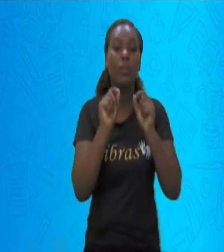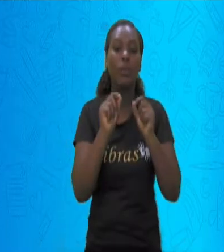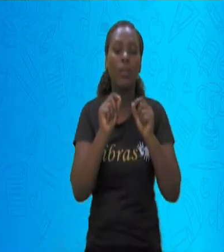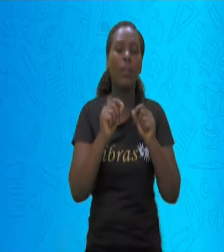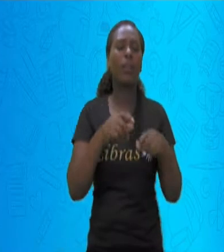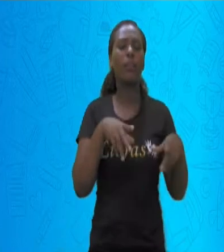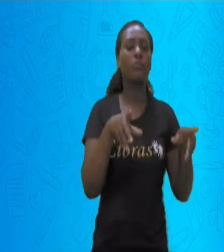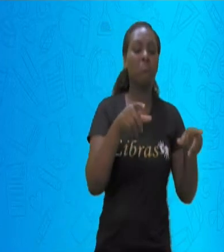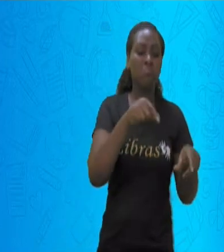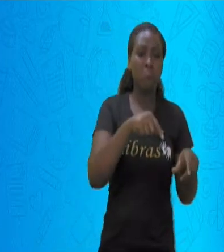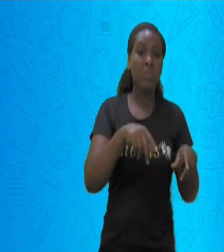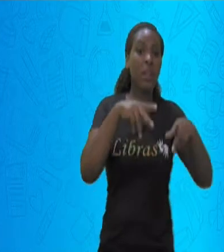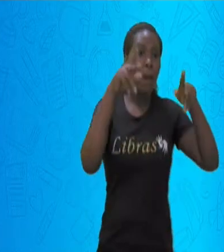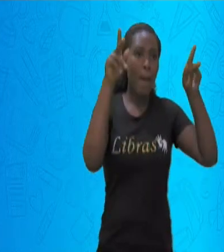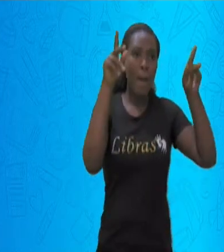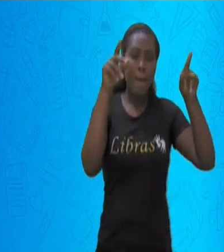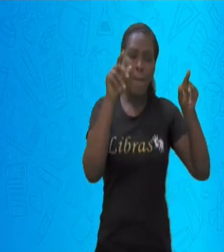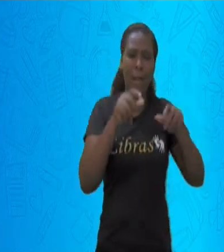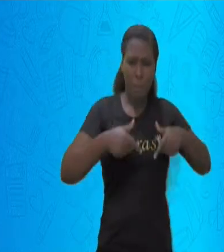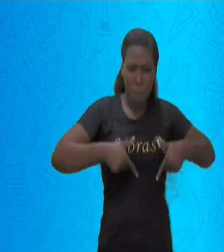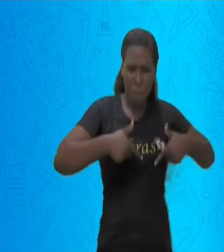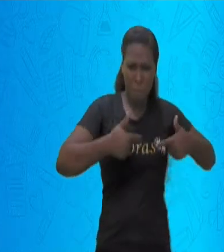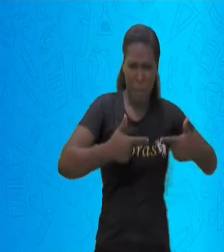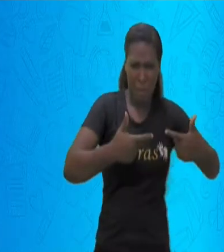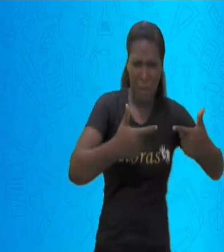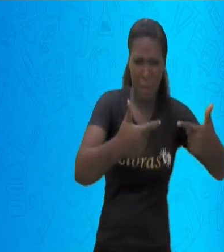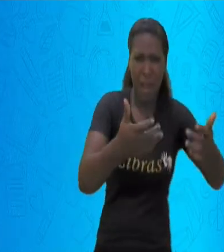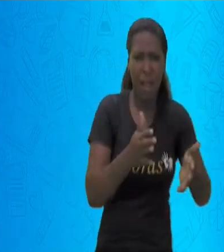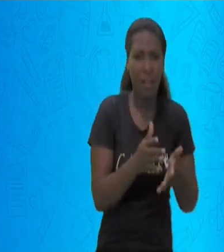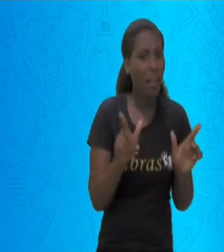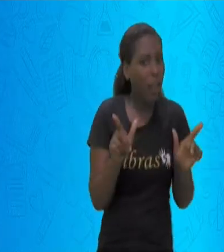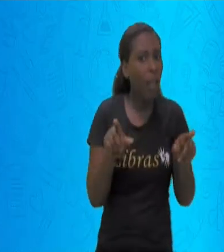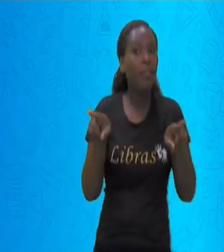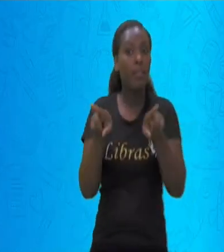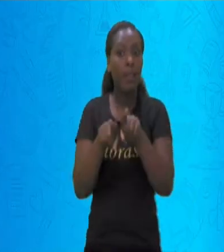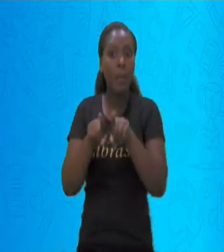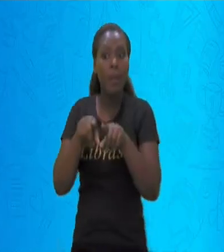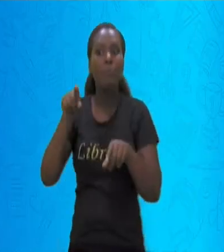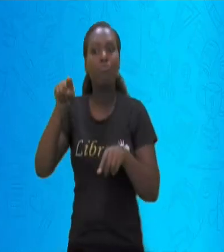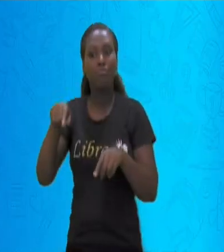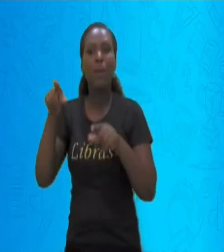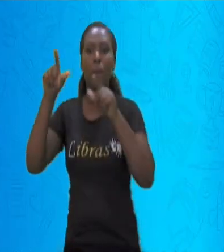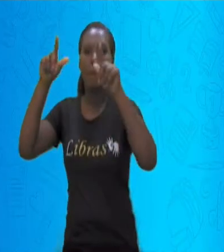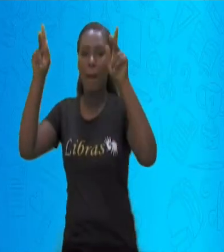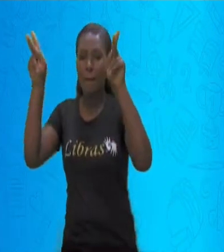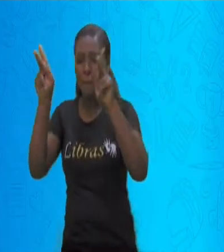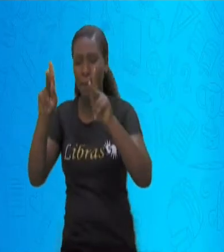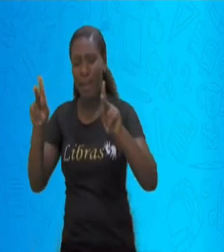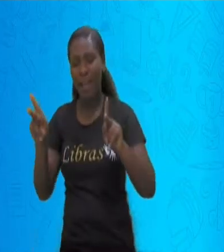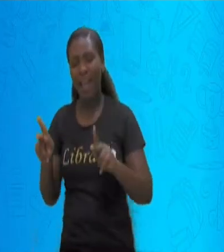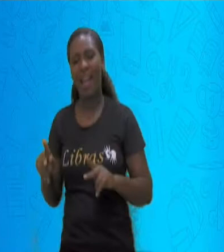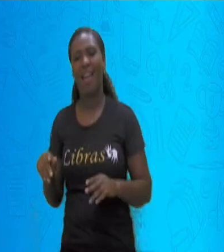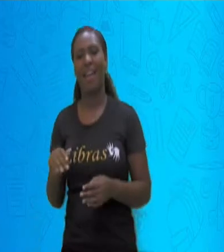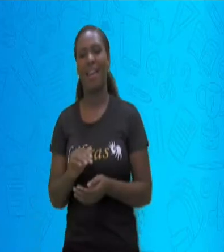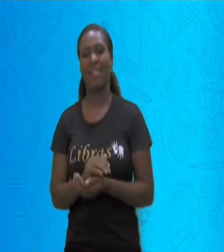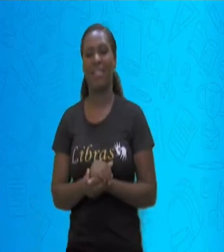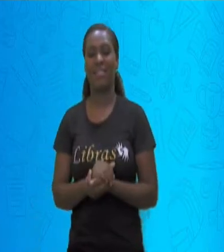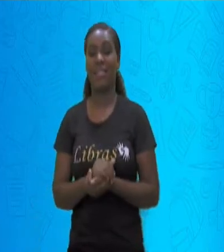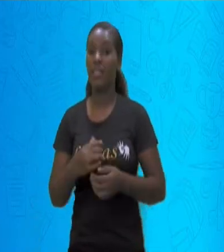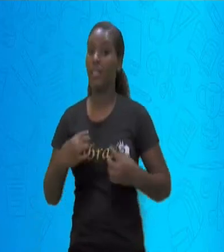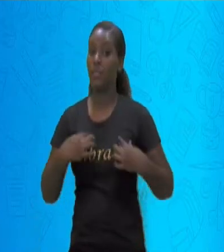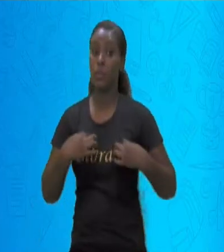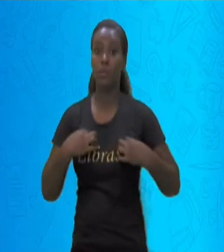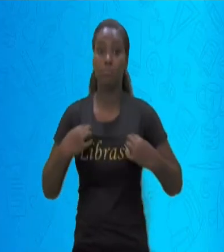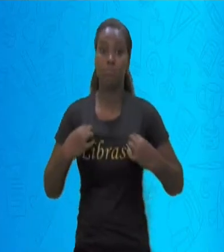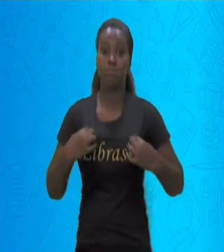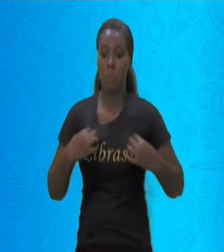mais abrangentes. Então, ela não é um simples pedaço de pano. A bandeira é pensada, ela é construída